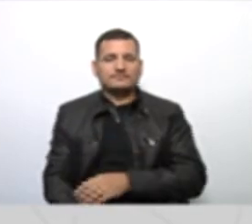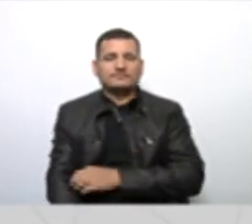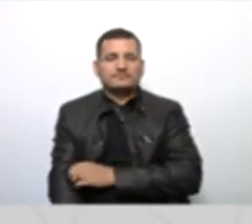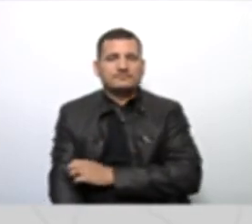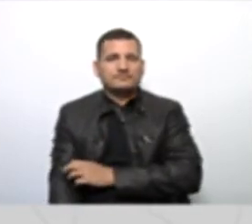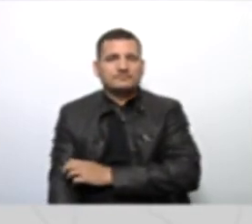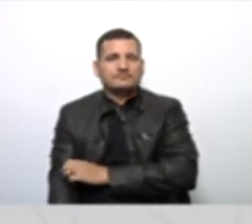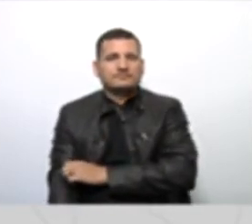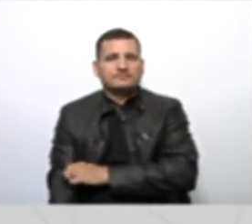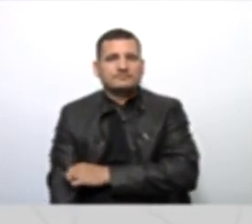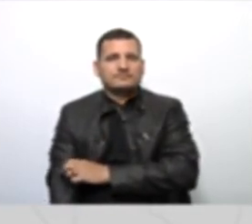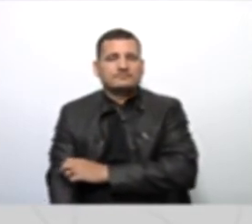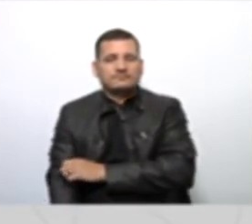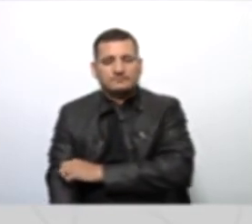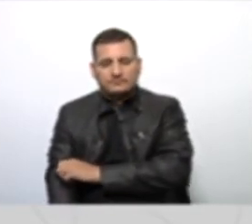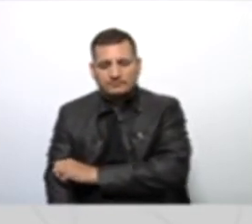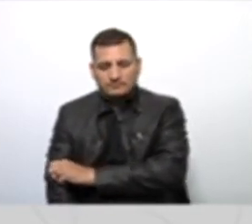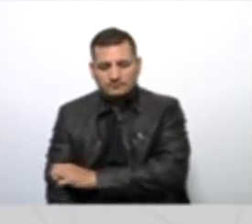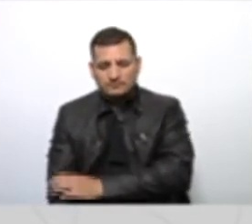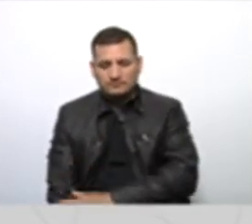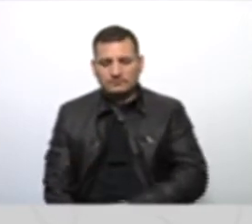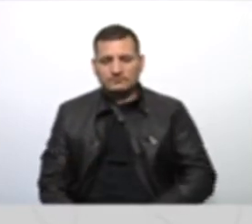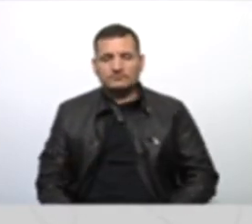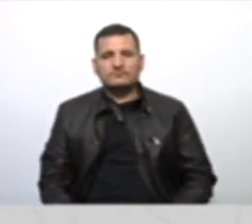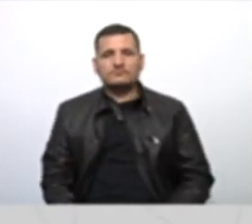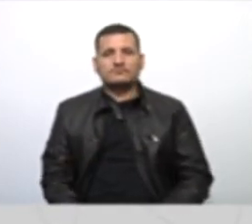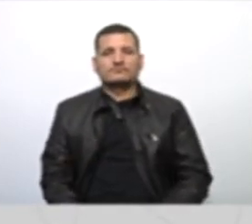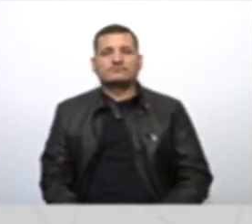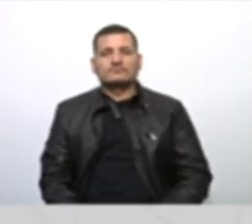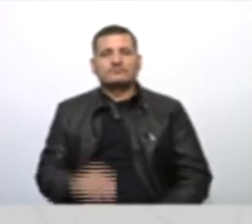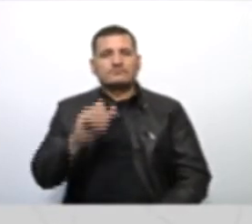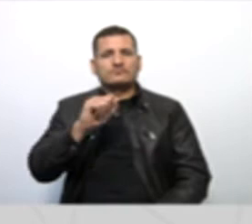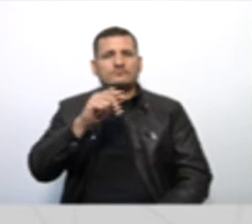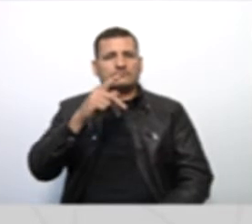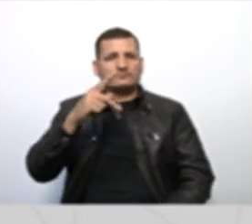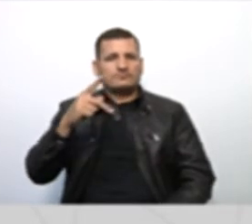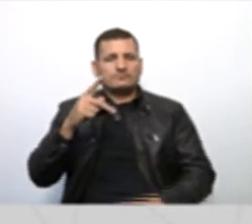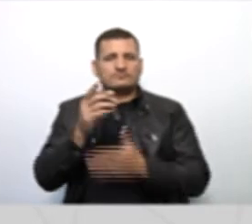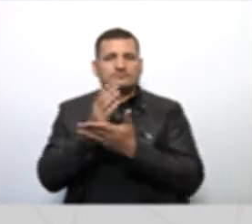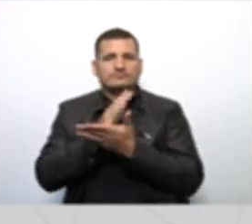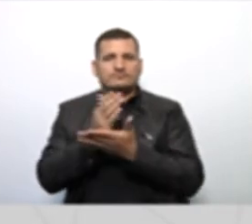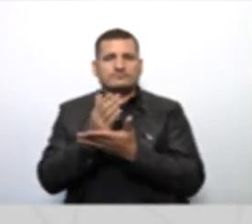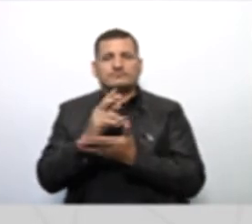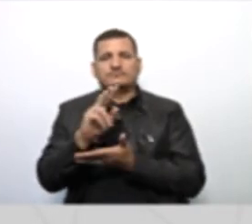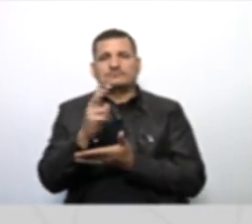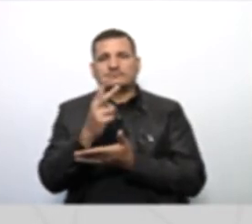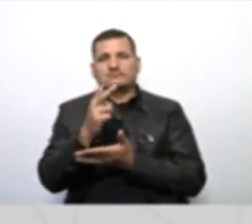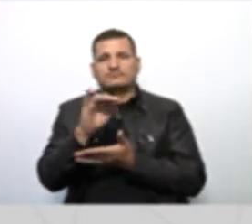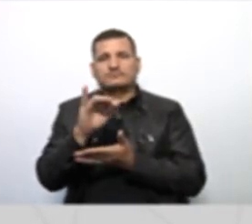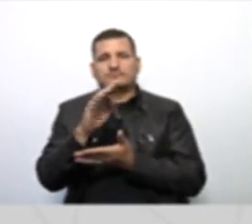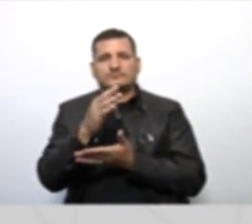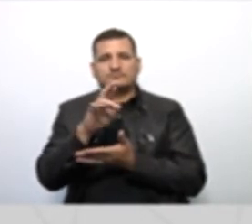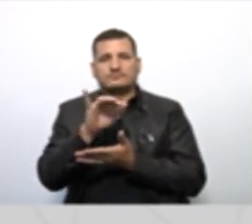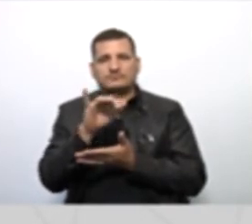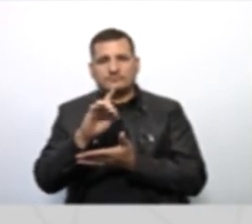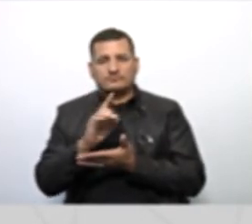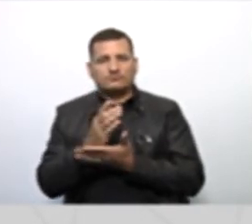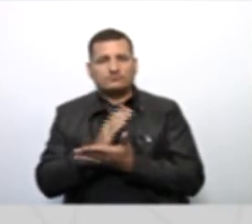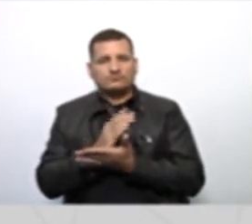O que é um aplicativo híbrido? Vamos falar sobre os híbridos. Já falamos do web app, o nativo, agora vamos falar sobre o